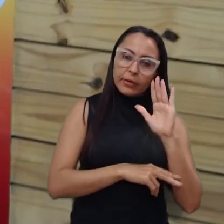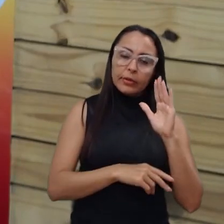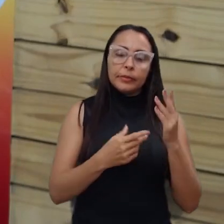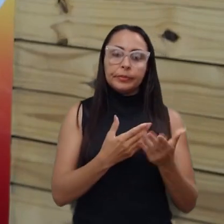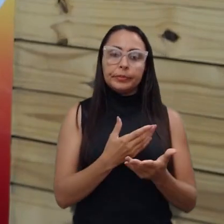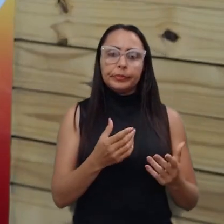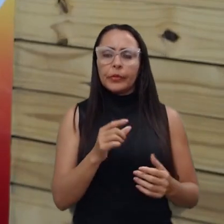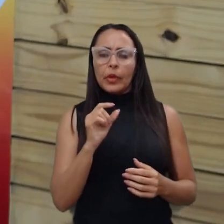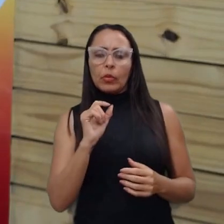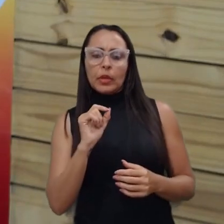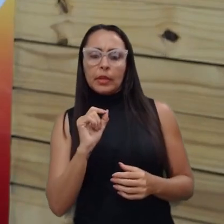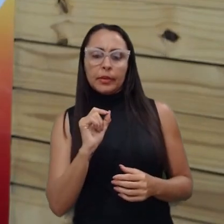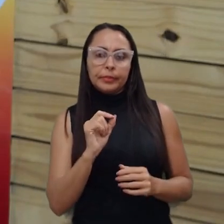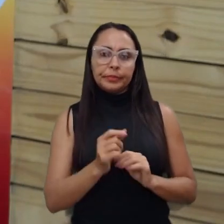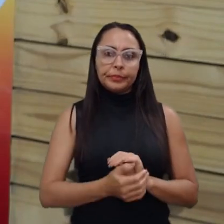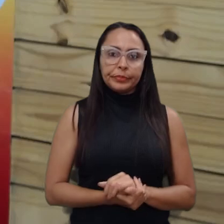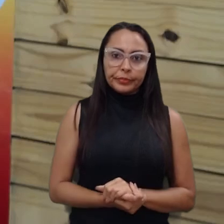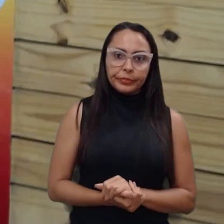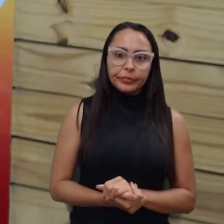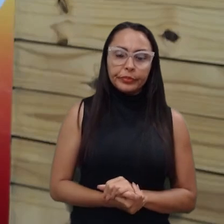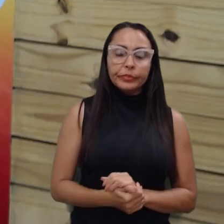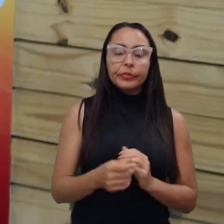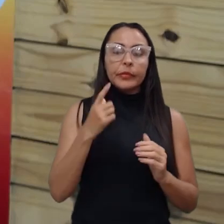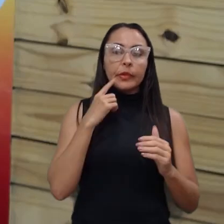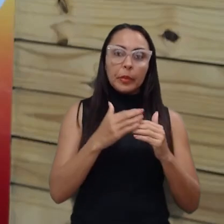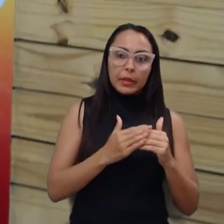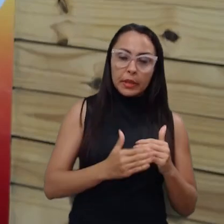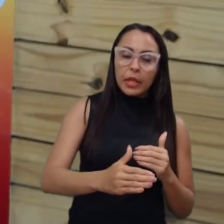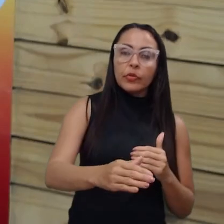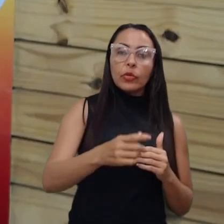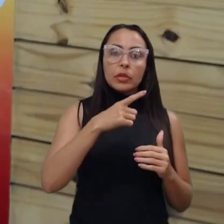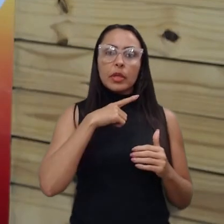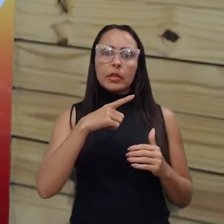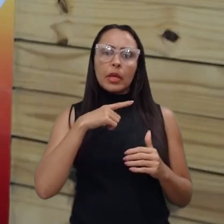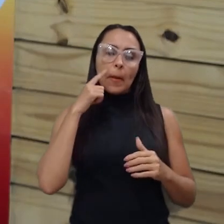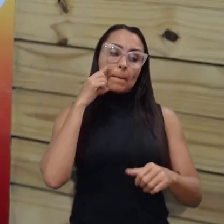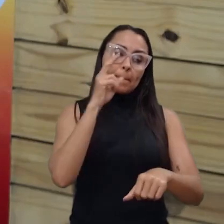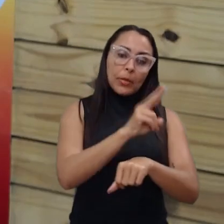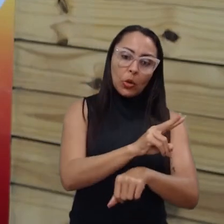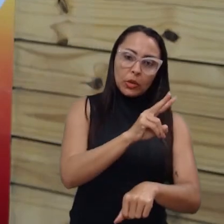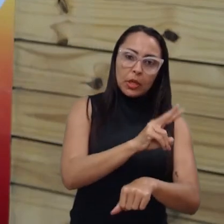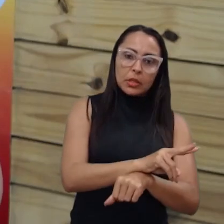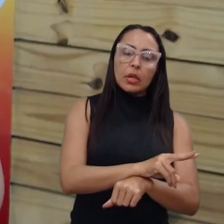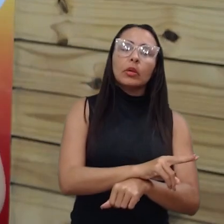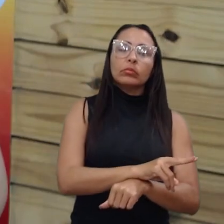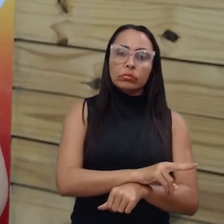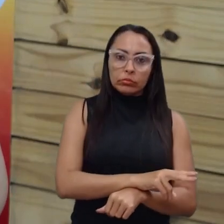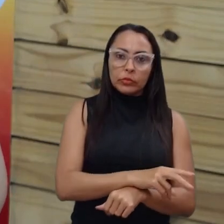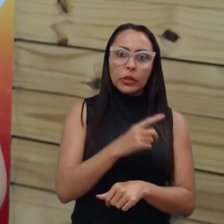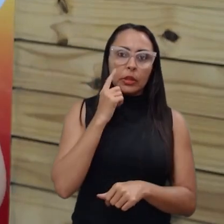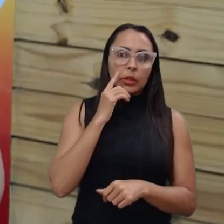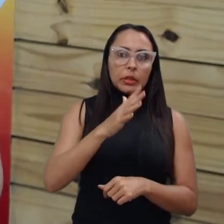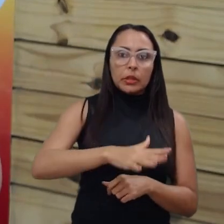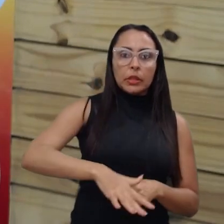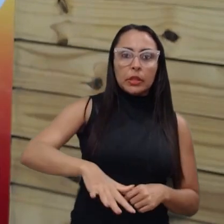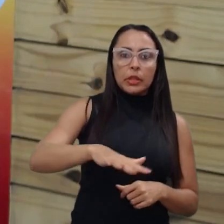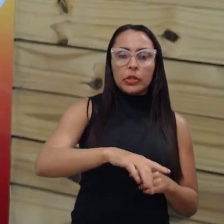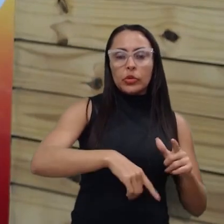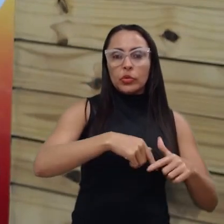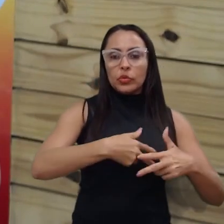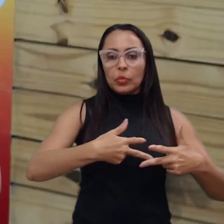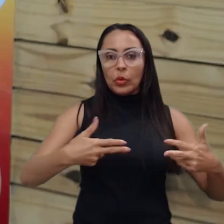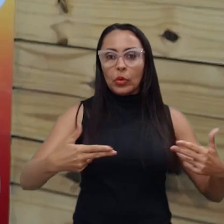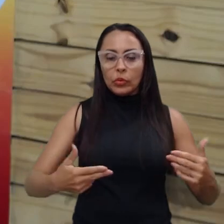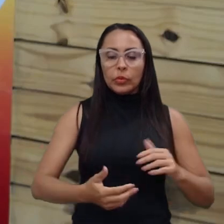esses? E a partir daí é que você tem a proteção e a preservação desses mananciais.